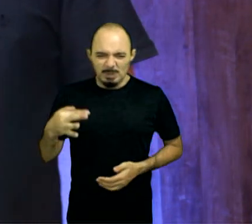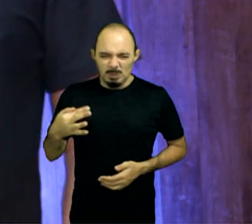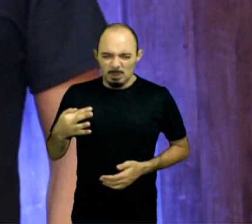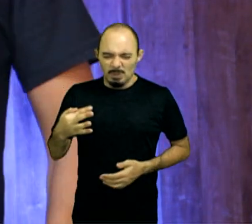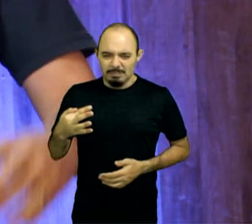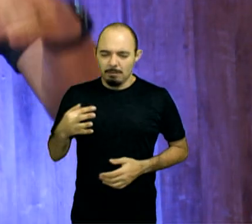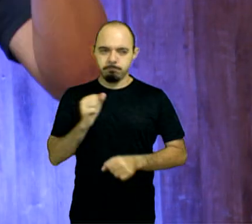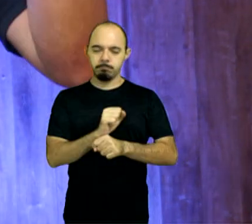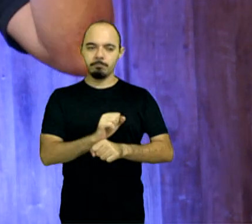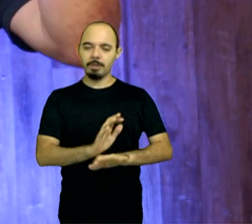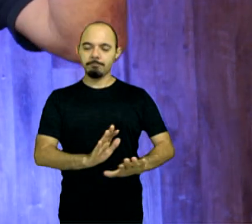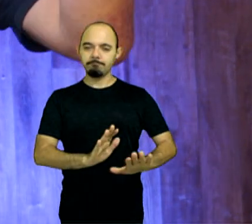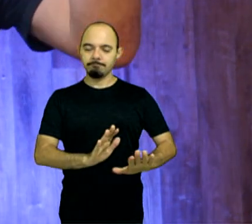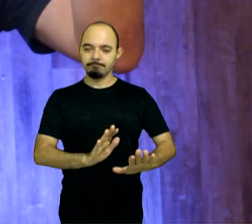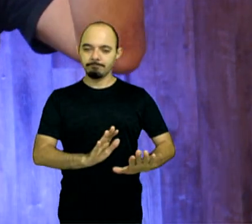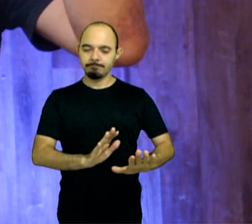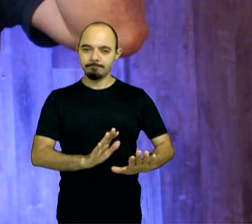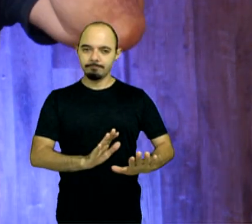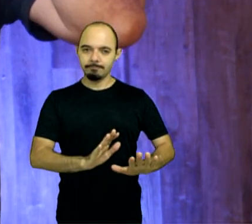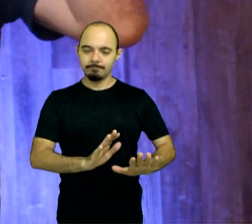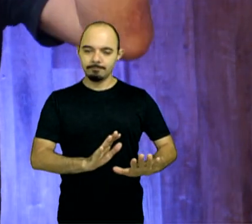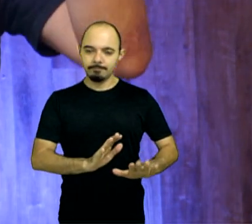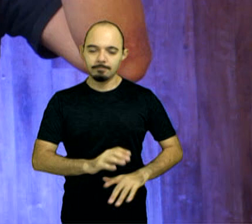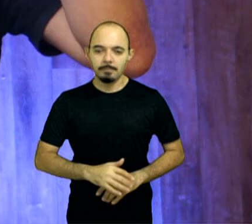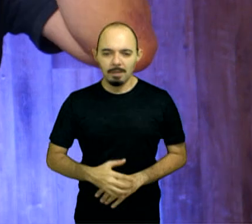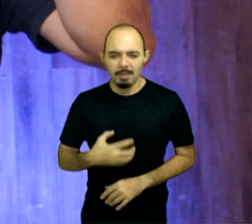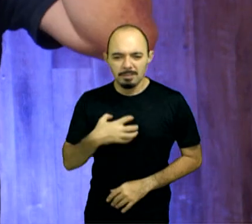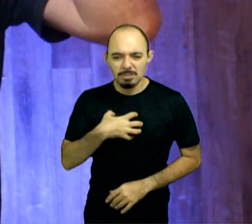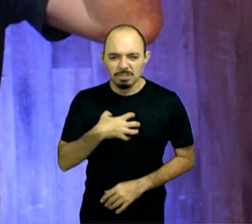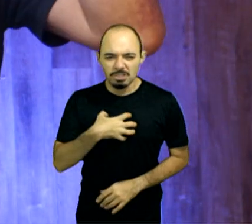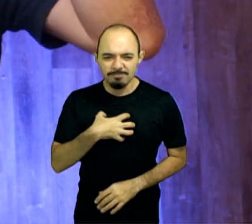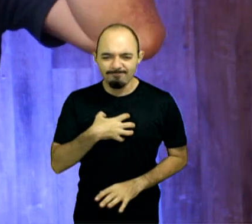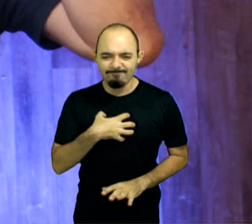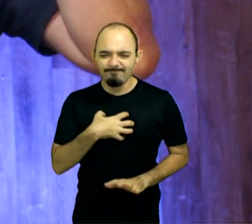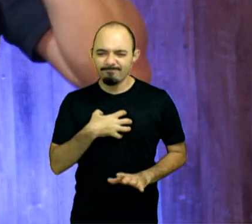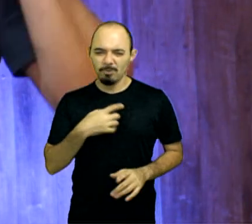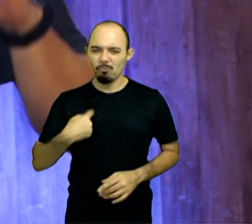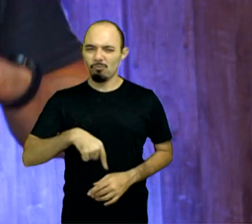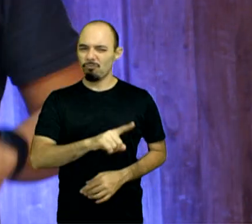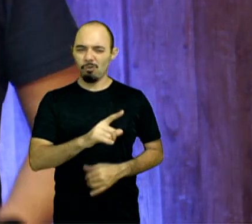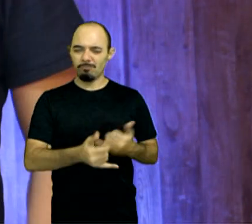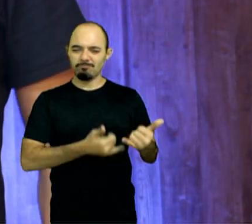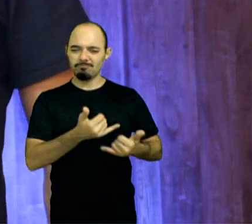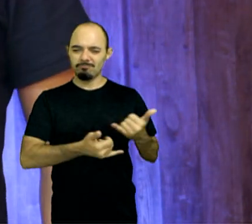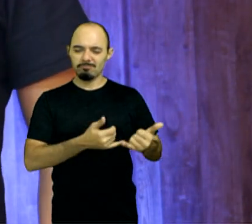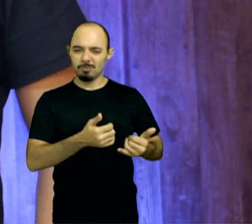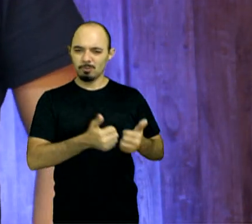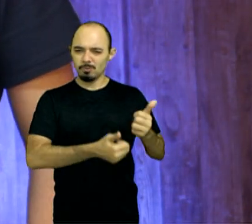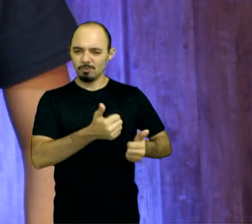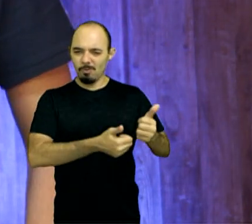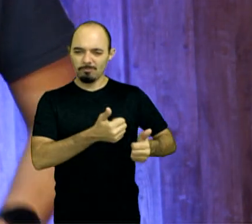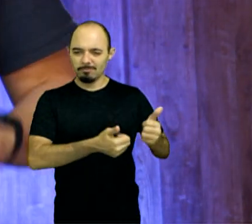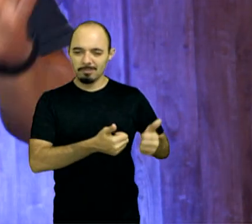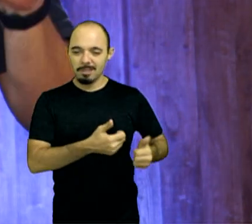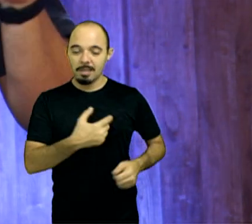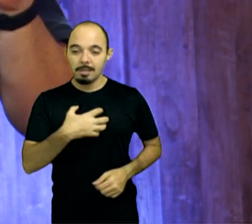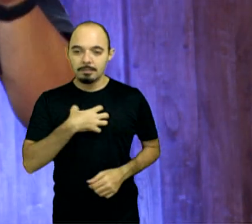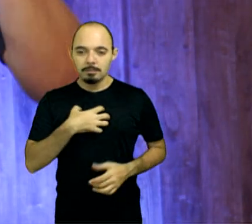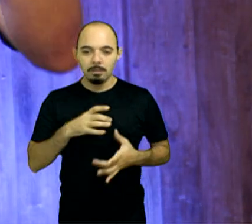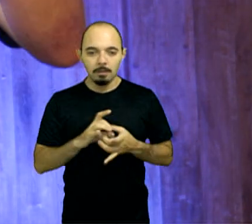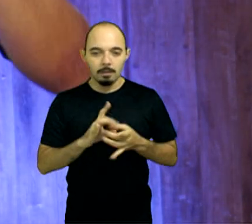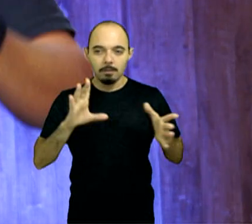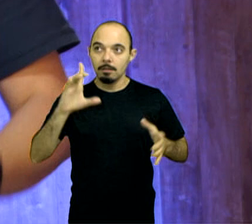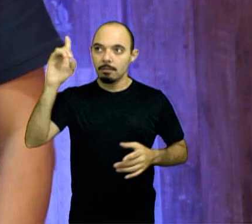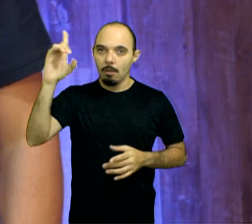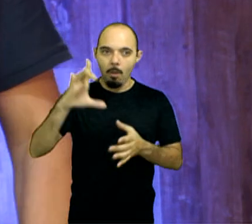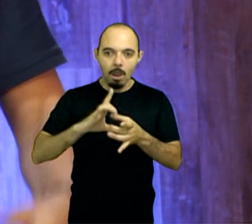Aí a turma aqui, aí eu me senti de não ir mais. Falei, ah, não, ali foi o primeiro livramento de Deus, né? Eu não senti vontade de ir. A